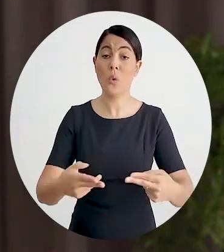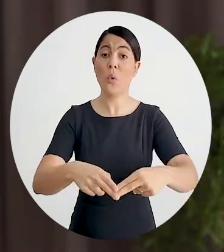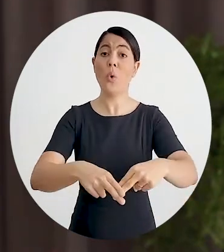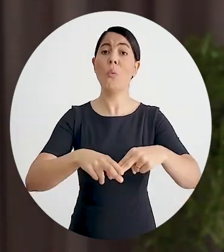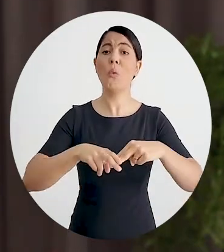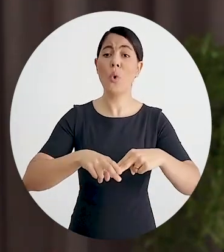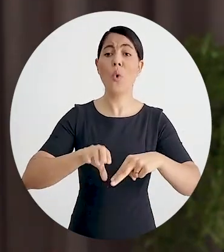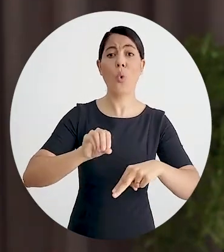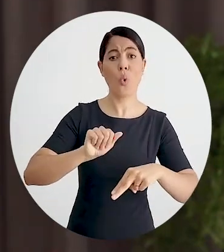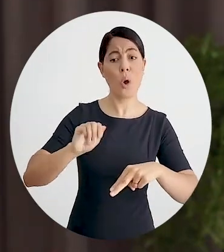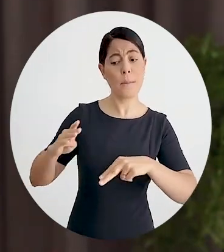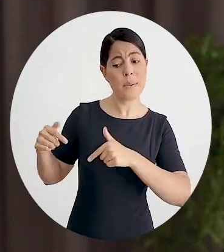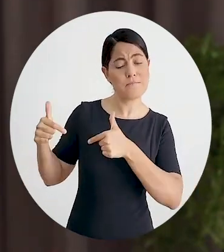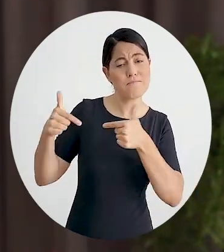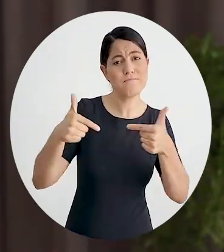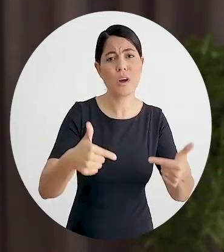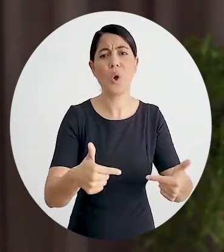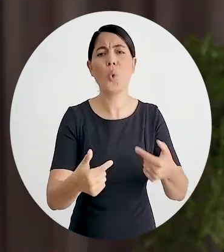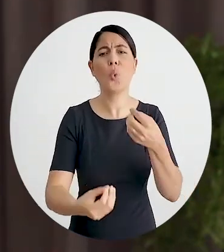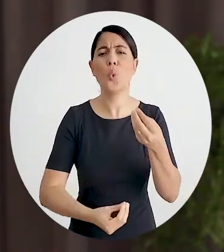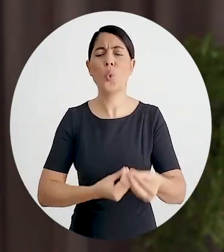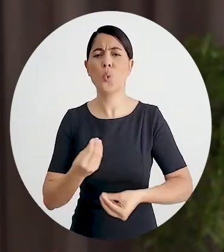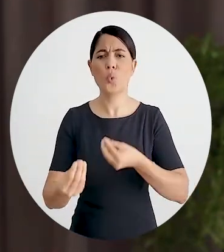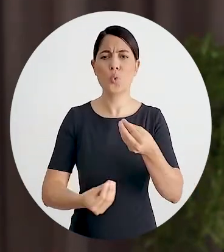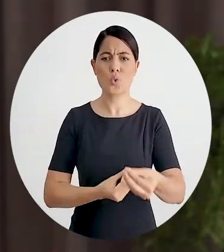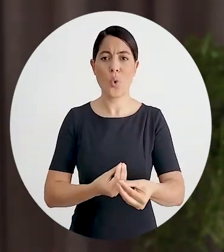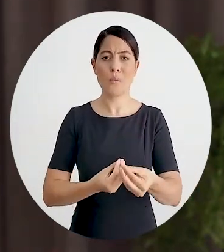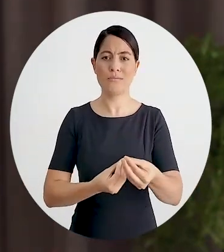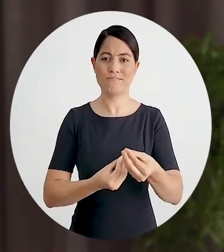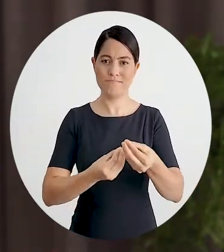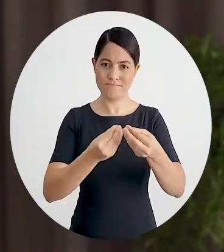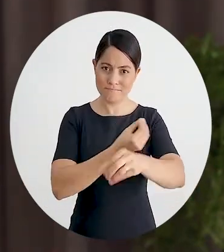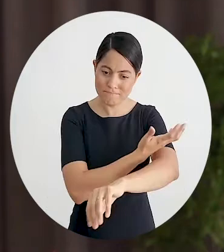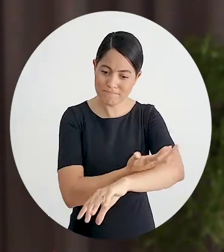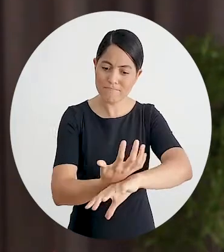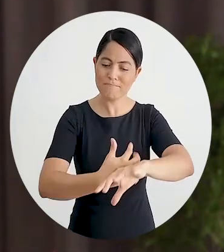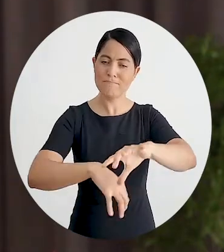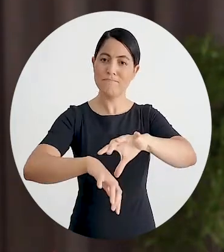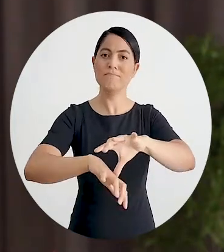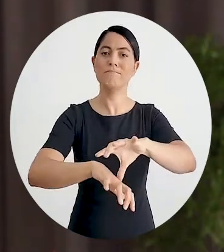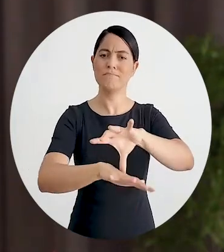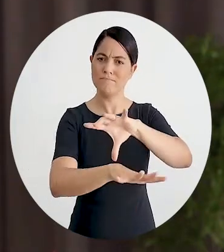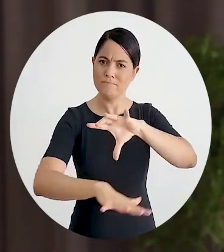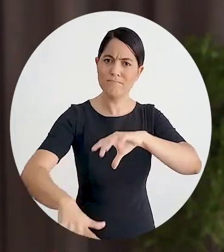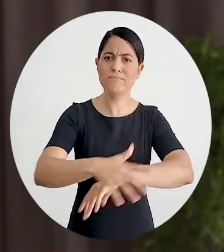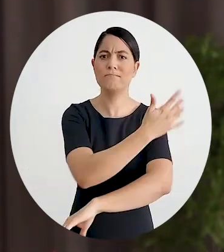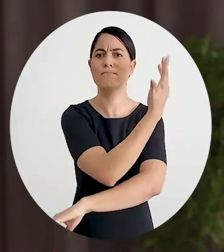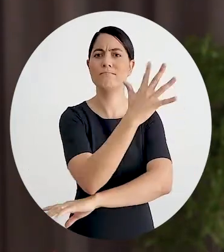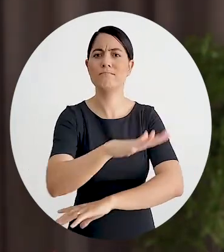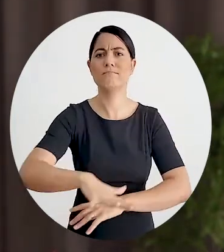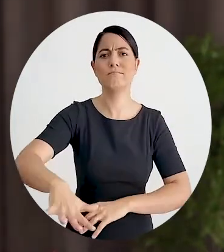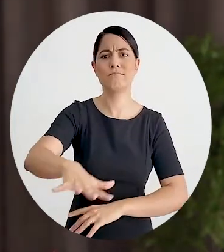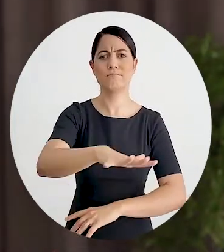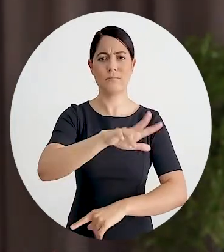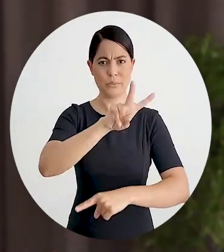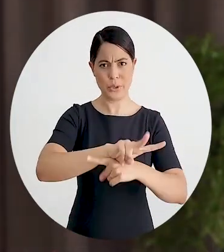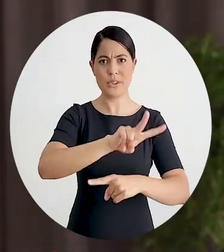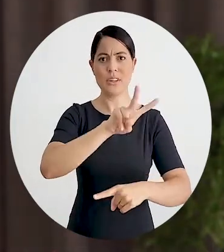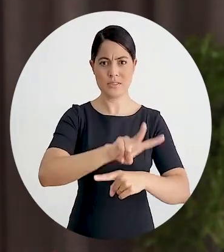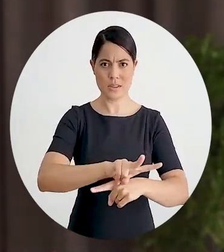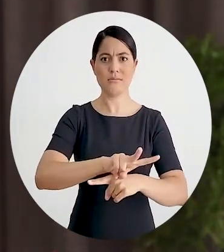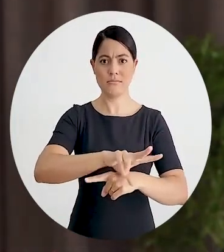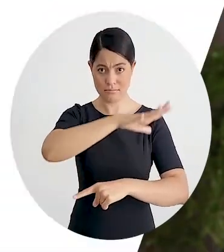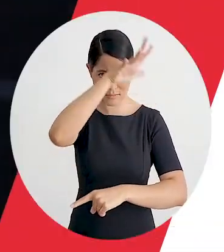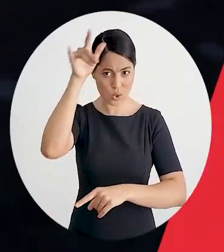Nacional soma forças a uma campanha de mobilização pela defesa do meio ambiente, organizada pela Seccional Mato